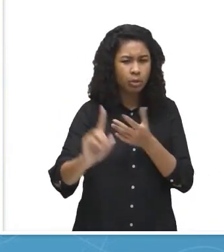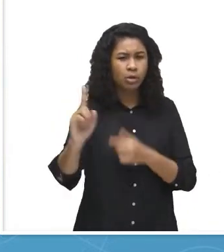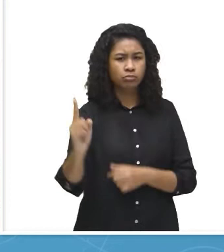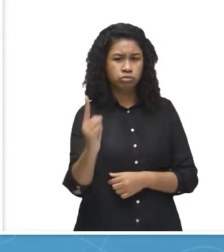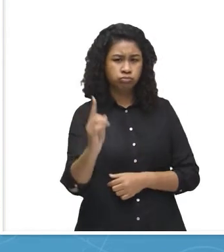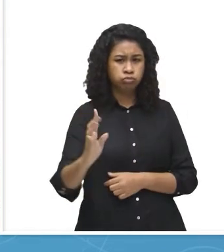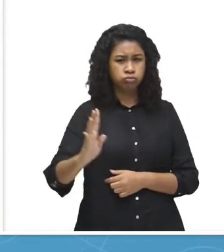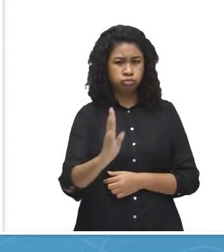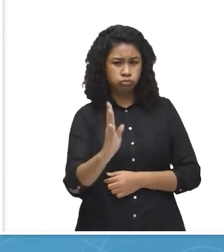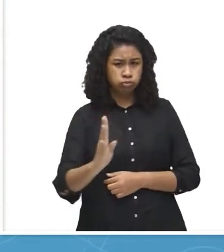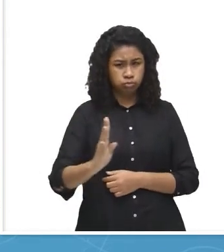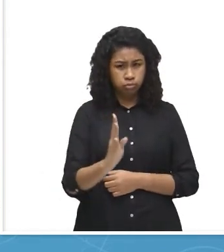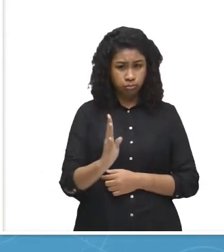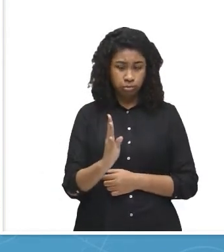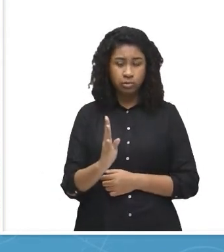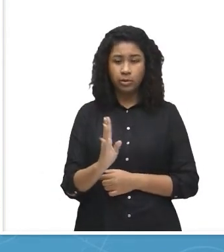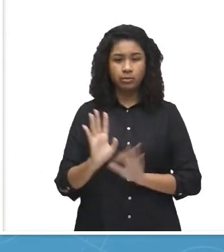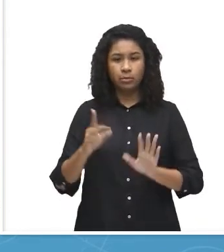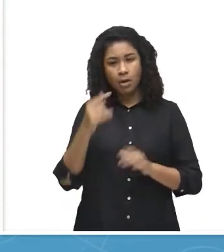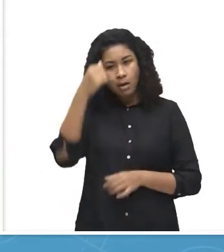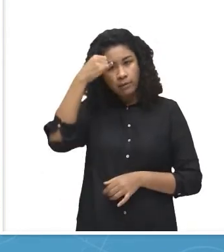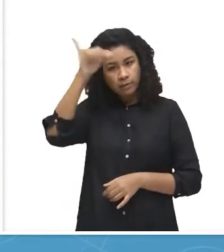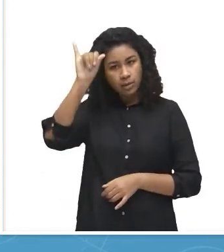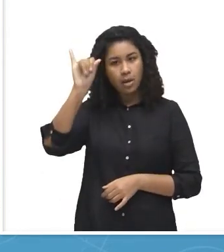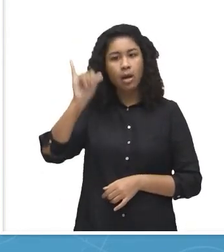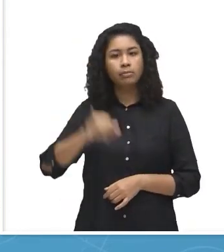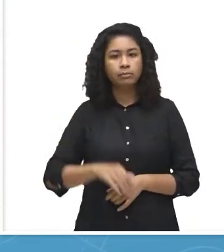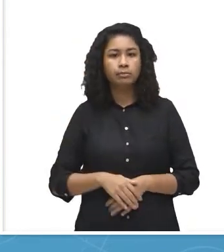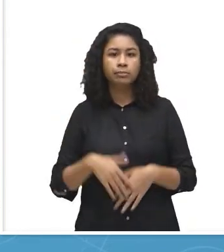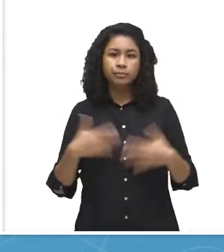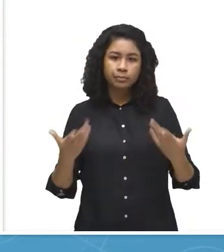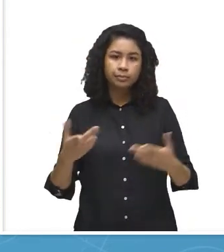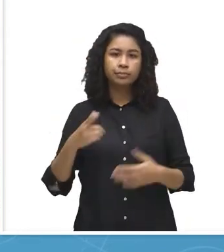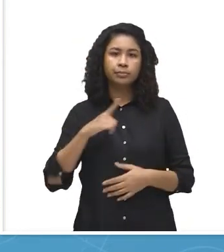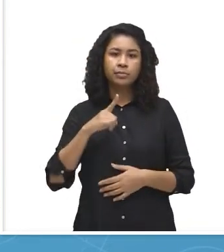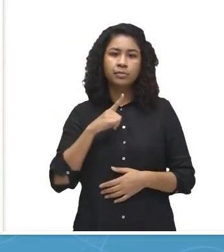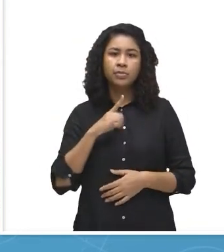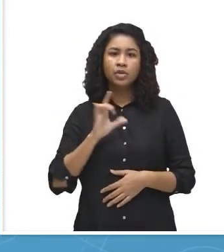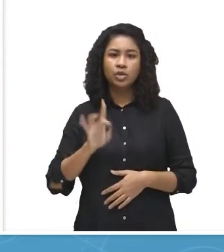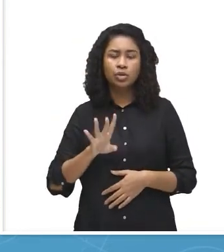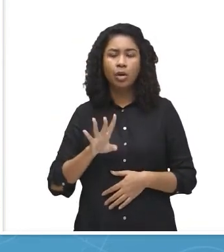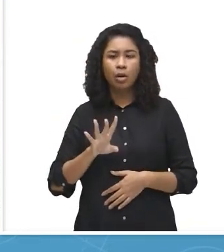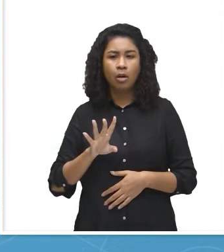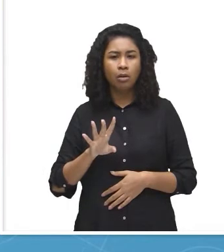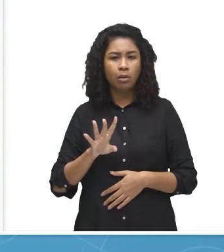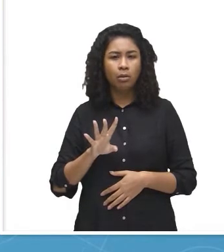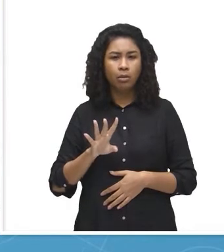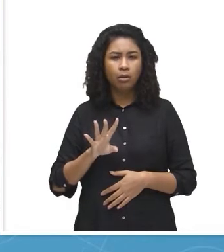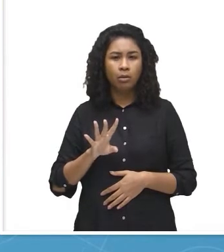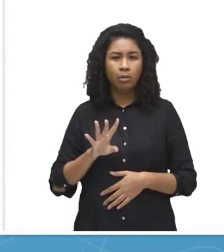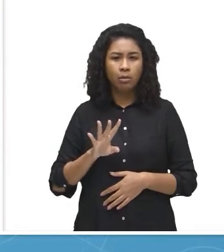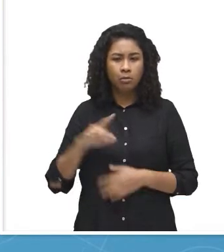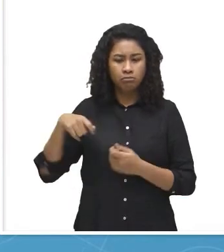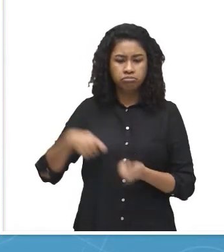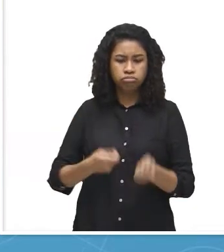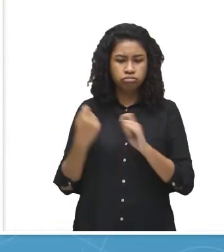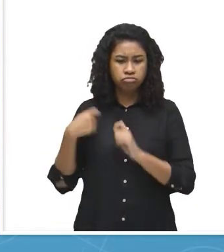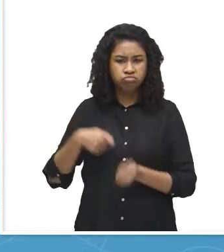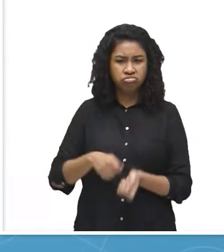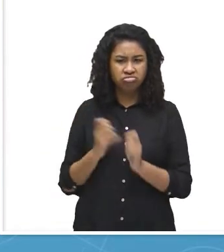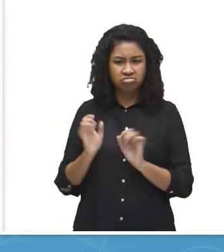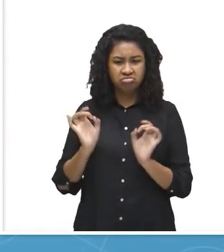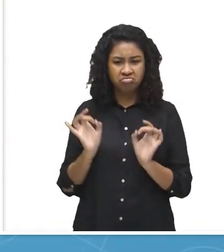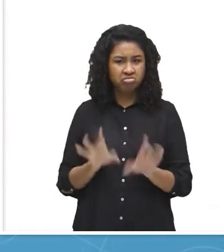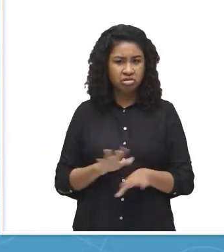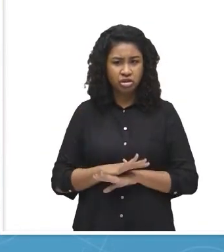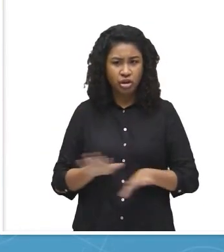estava defendendo. As trincheiras muitas vezes eram elaboradas, não eram apenas buracos. Existiam todo um